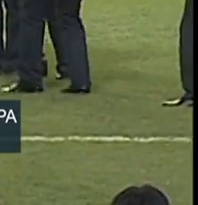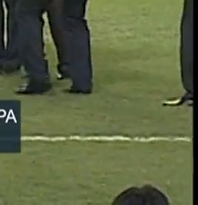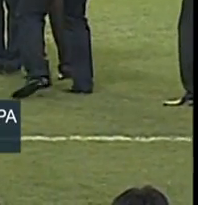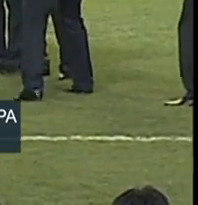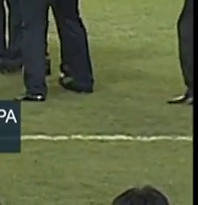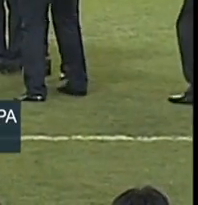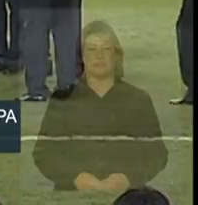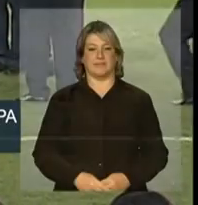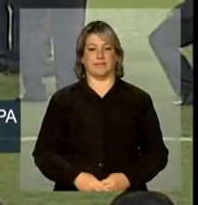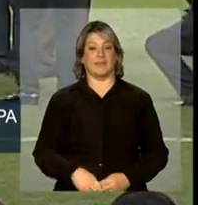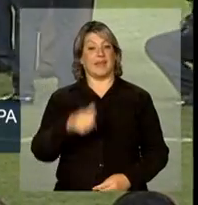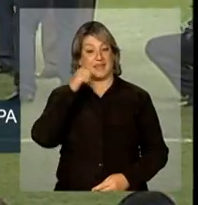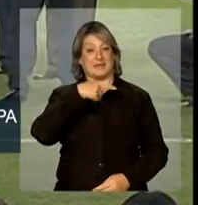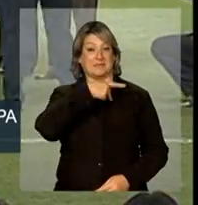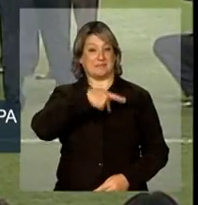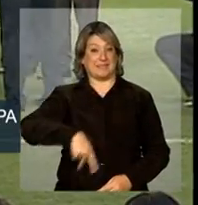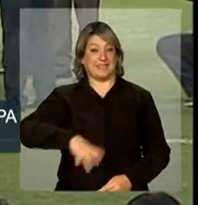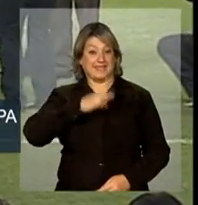A presidenta vai...